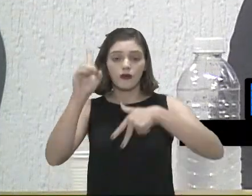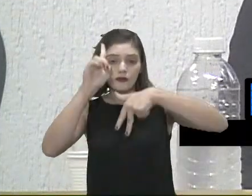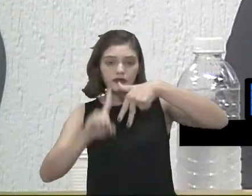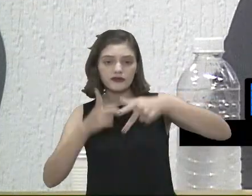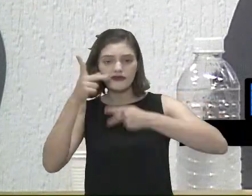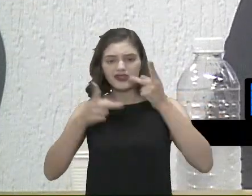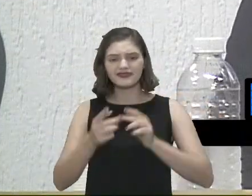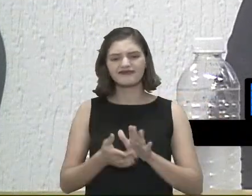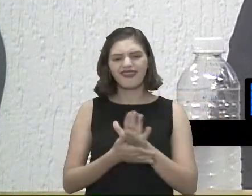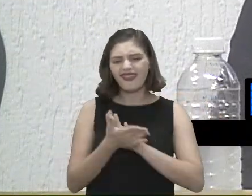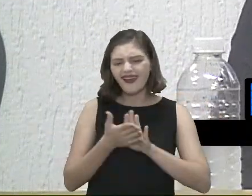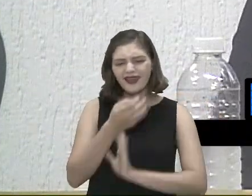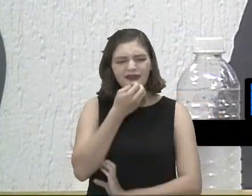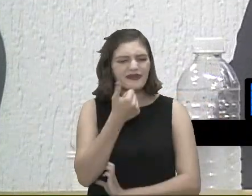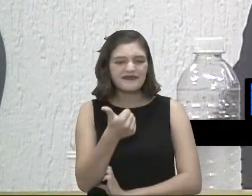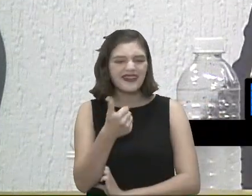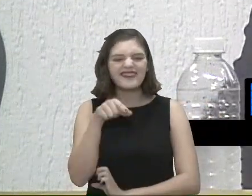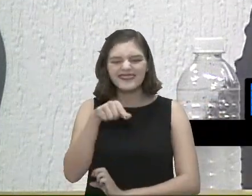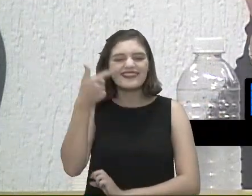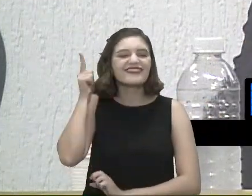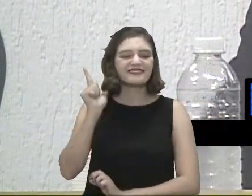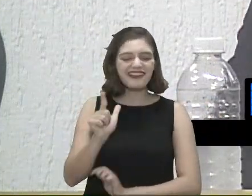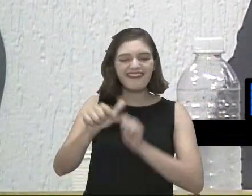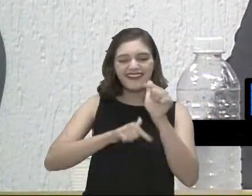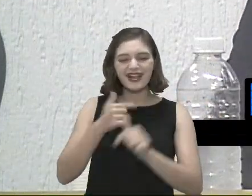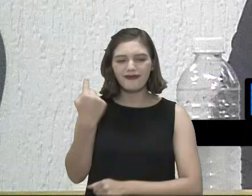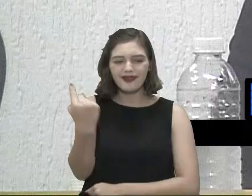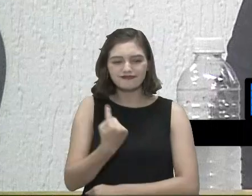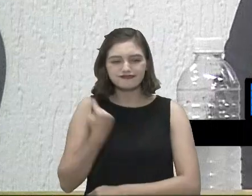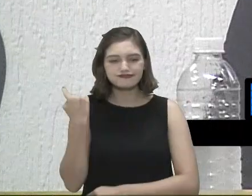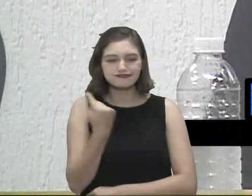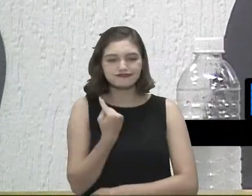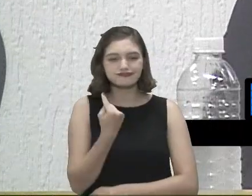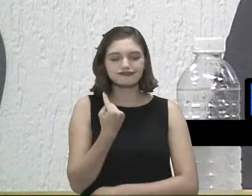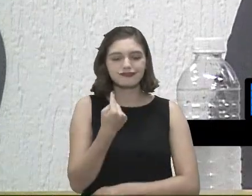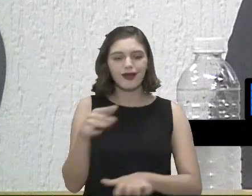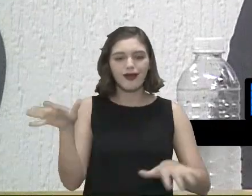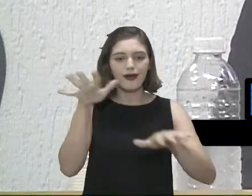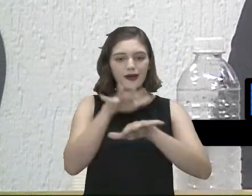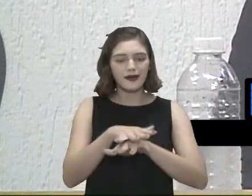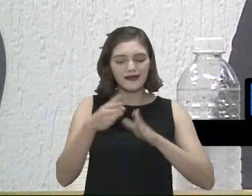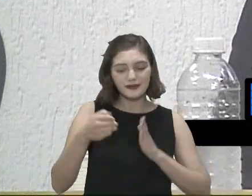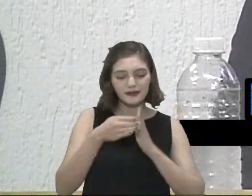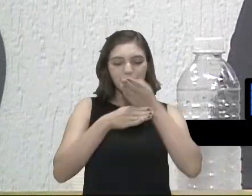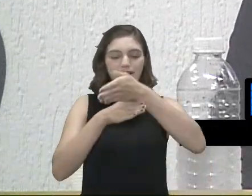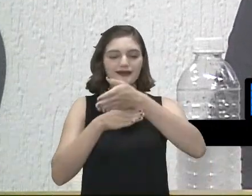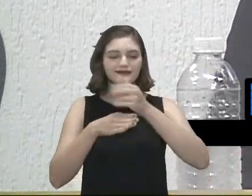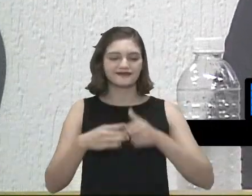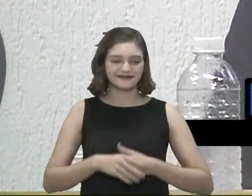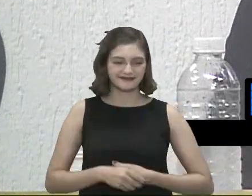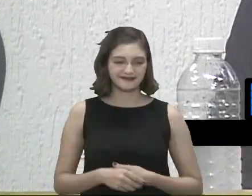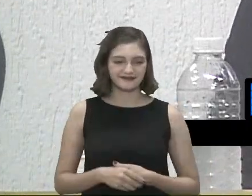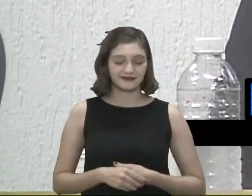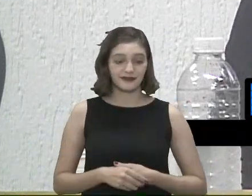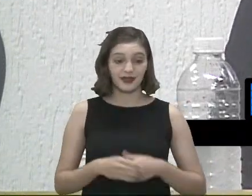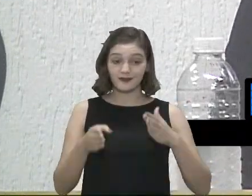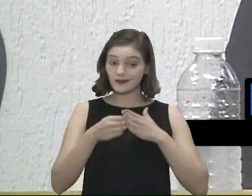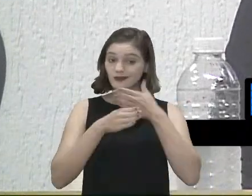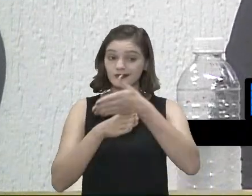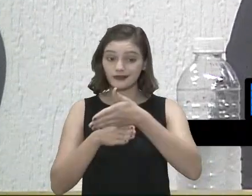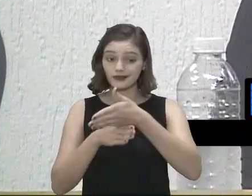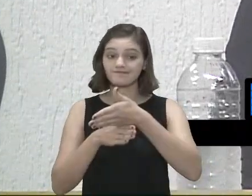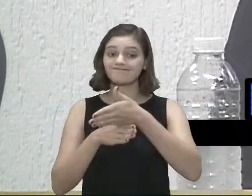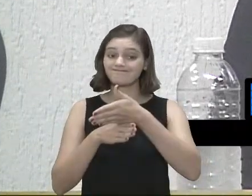falar, não, está tudo bem, se vira aí, trabalhe você mesmo com inclusão, supere seus desafios. E o desafio é muito mais do que